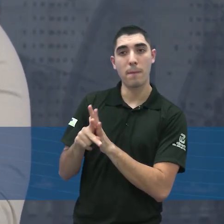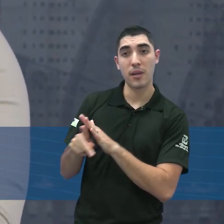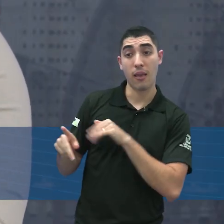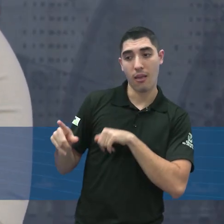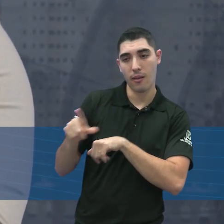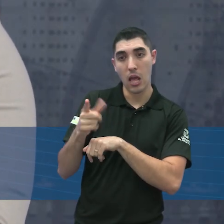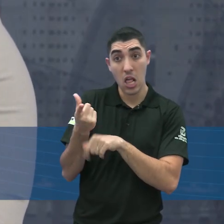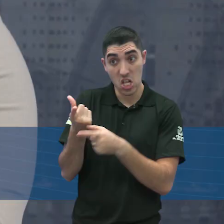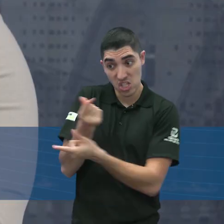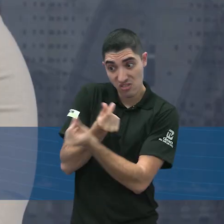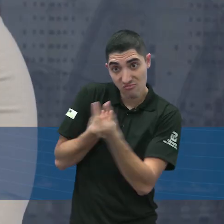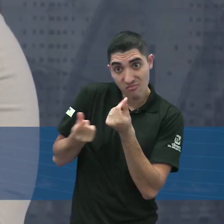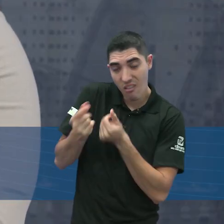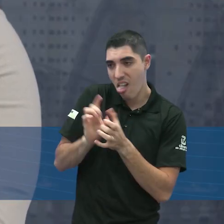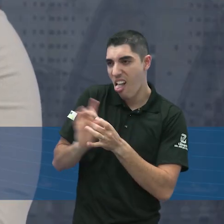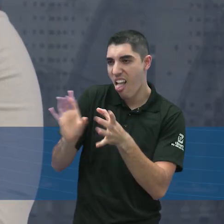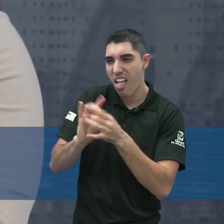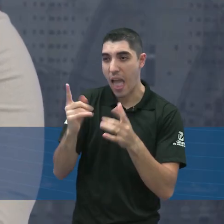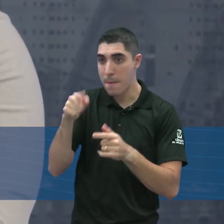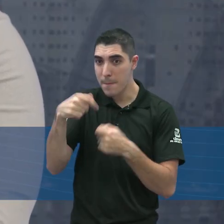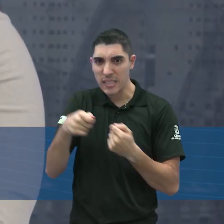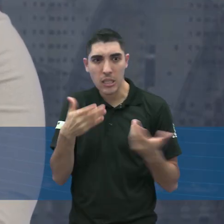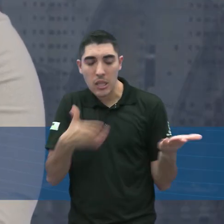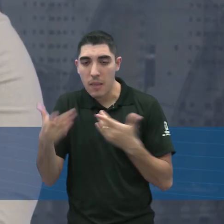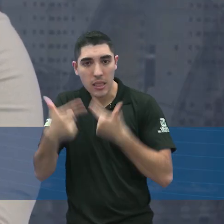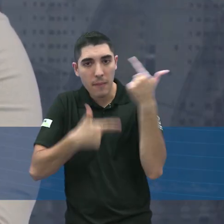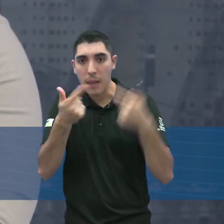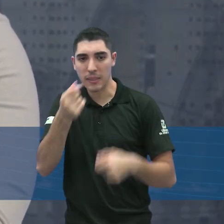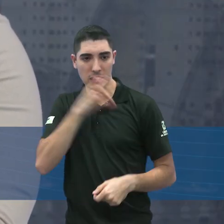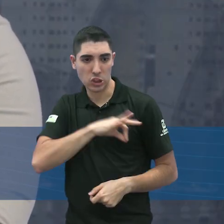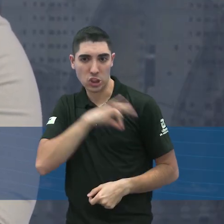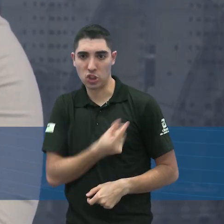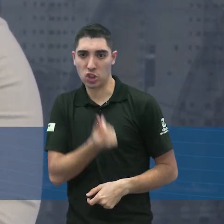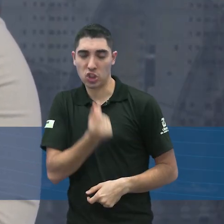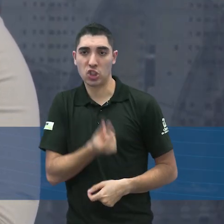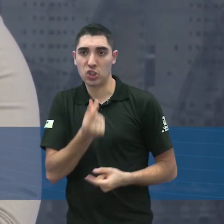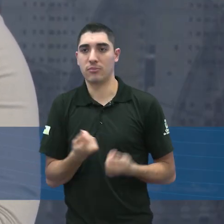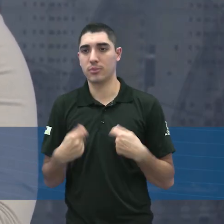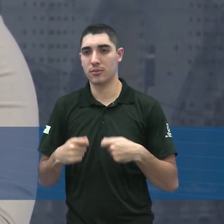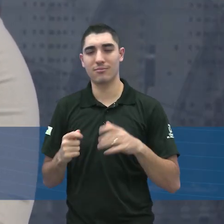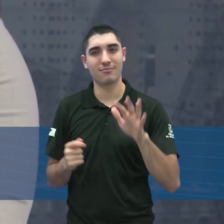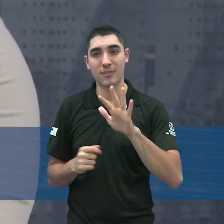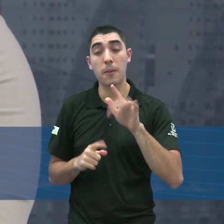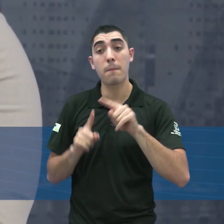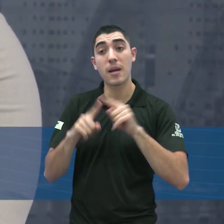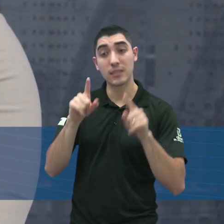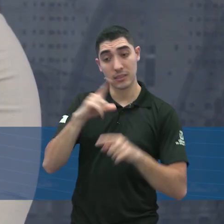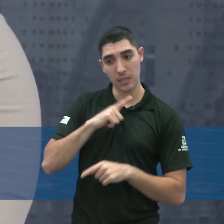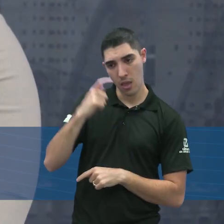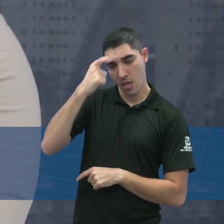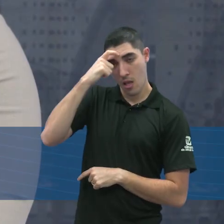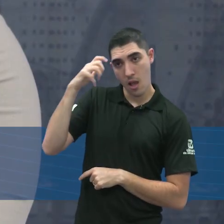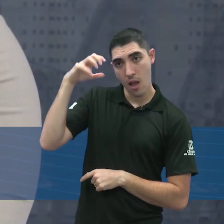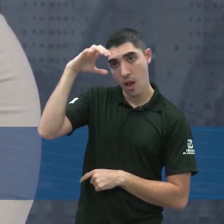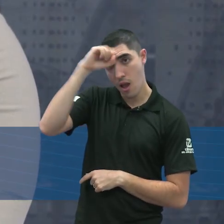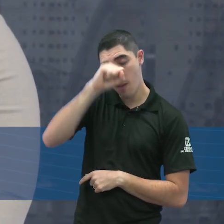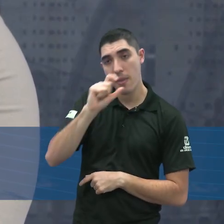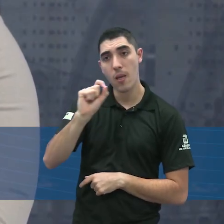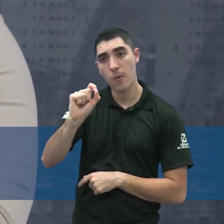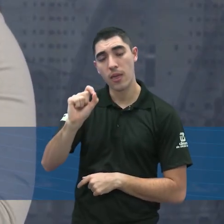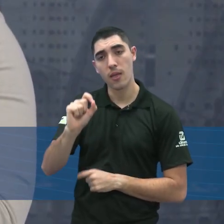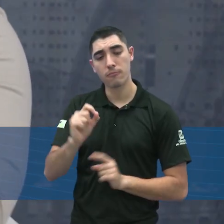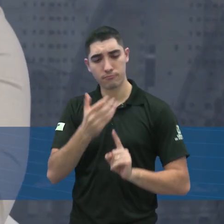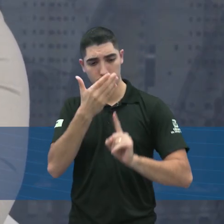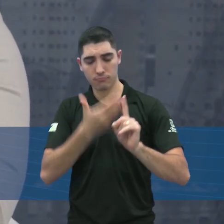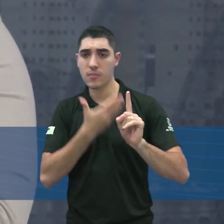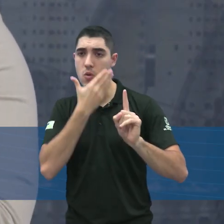produtividade, desempenho o tempo todo. Mas essa consciência e esse olhar crítico é o caminho que coloca